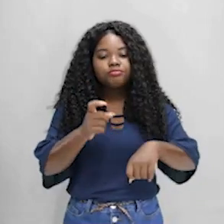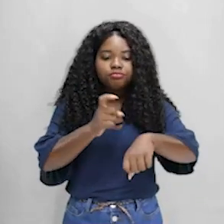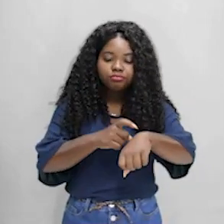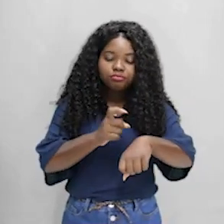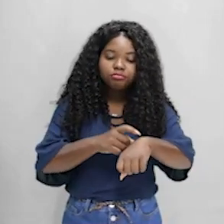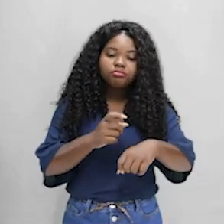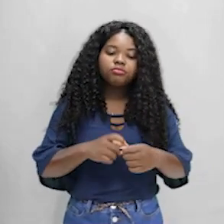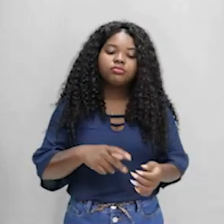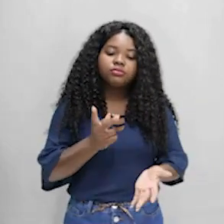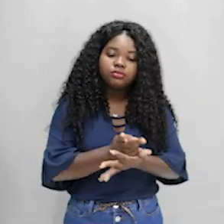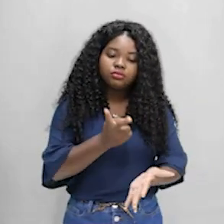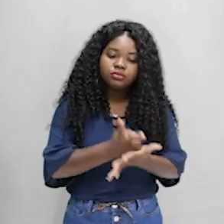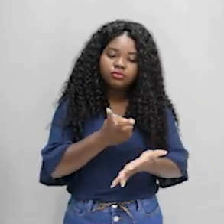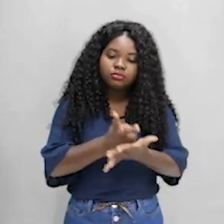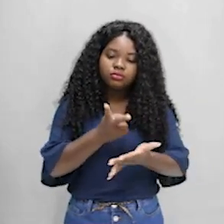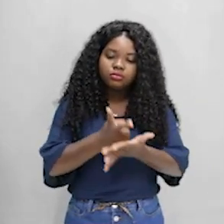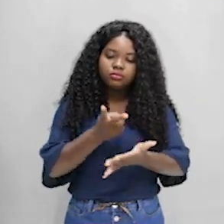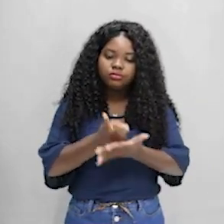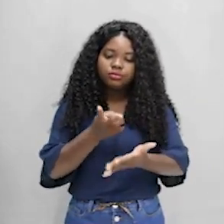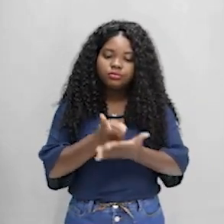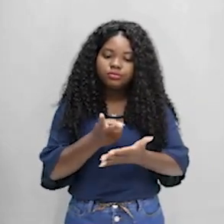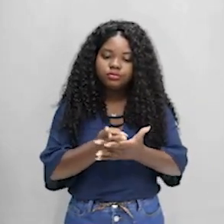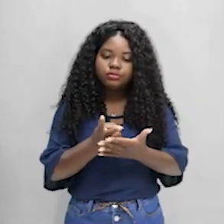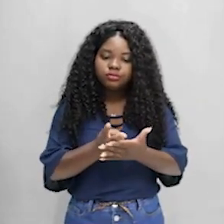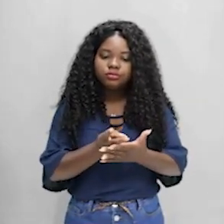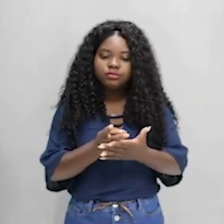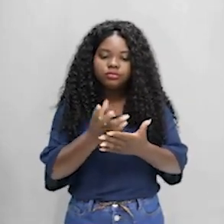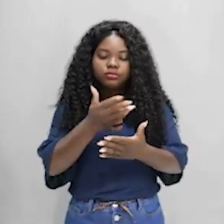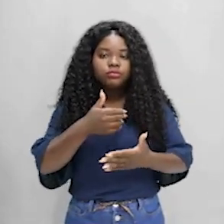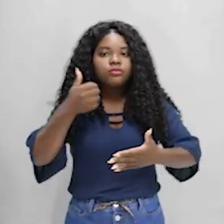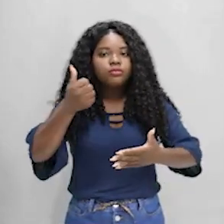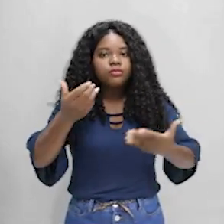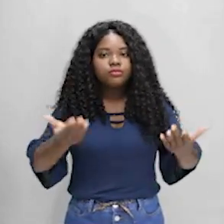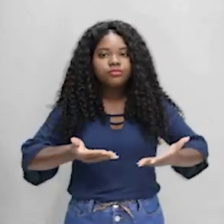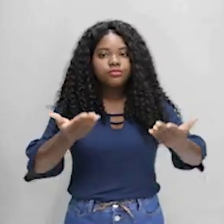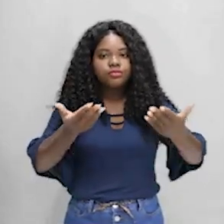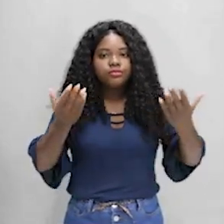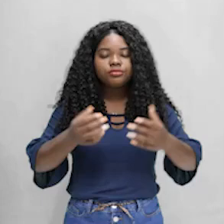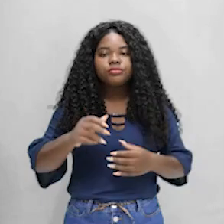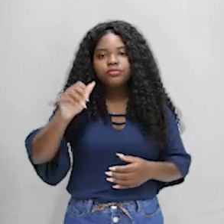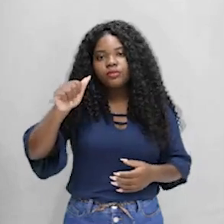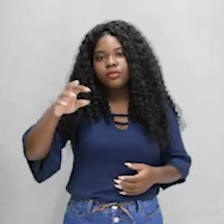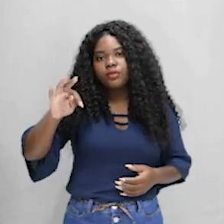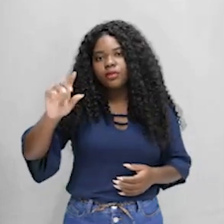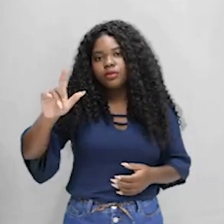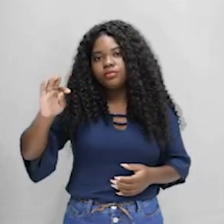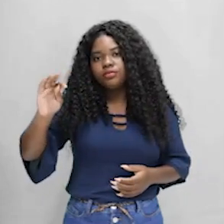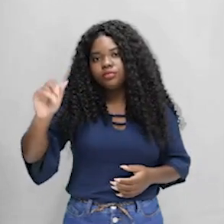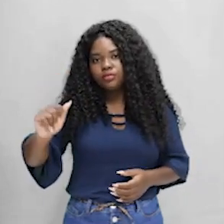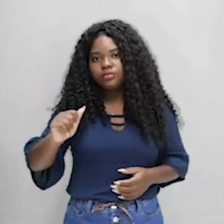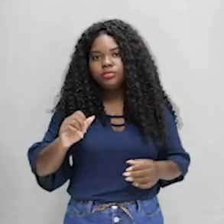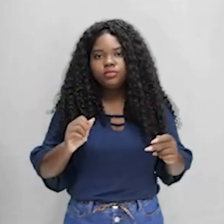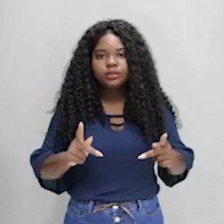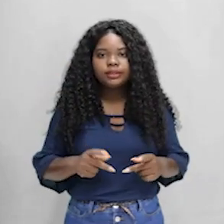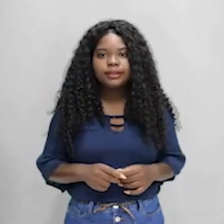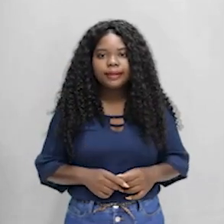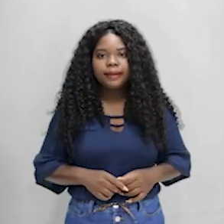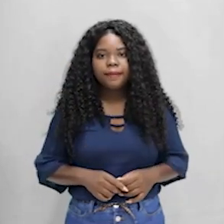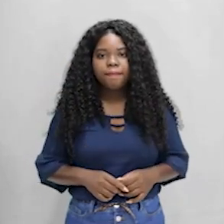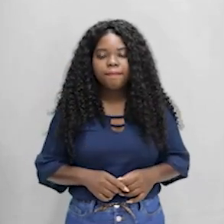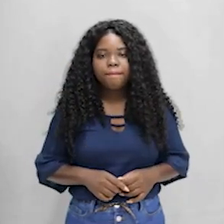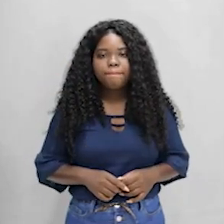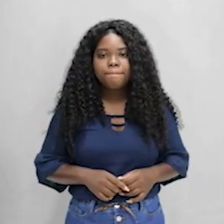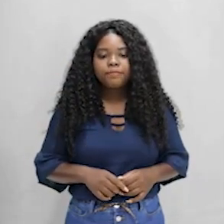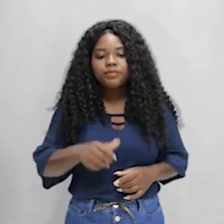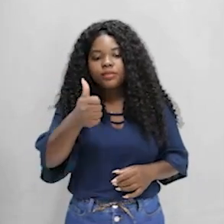todo, buscando o quê? Buscando a melhoria dessas capacidades físicas que vocês já sabem quais são.